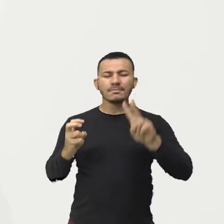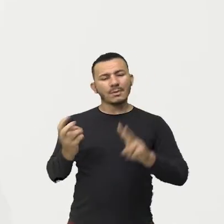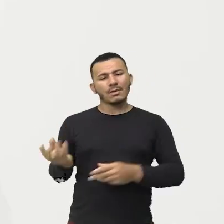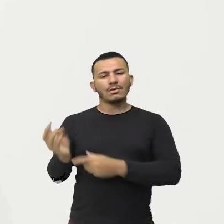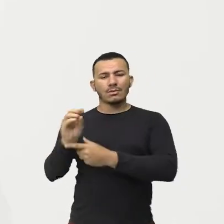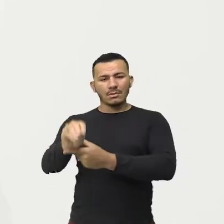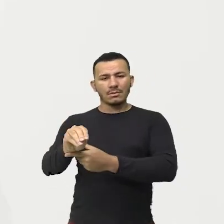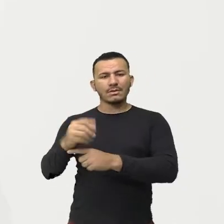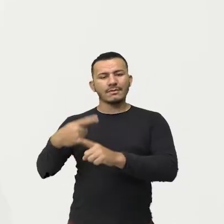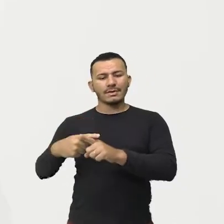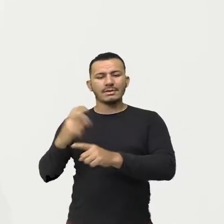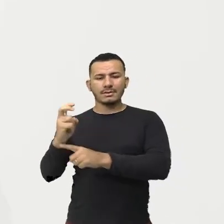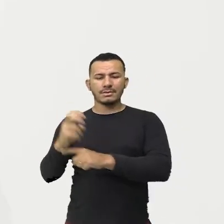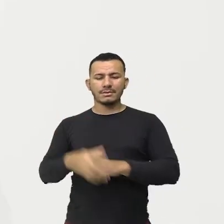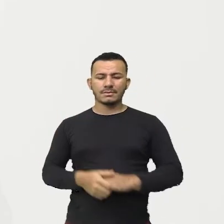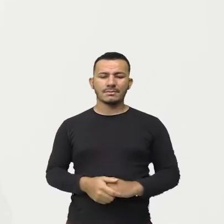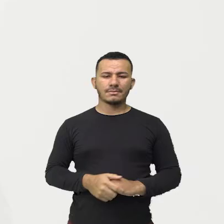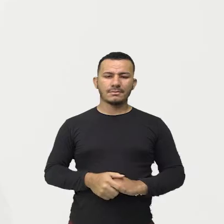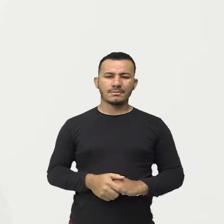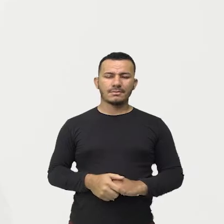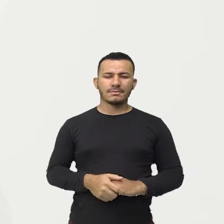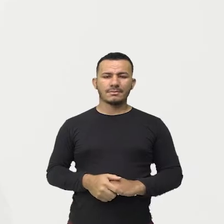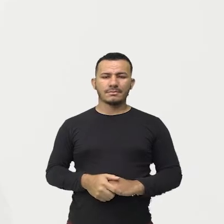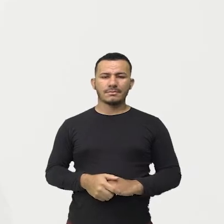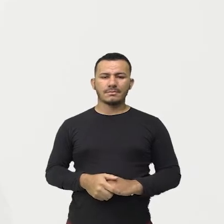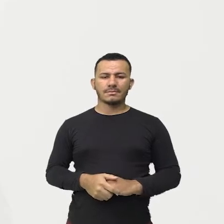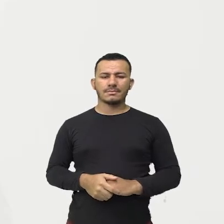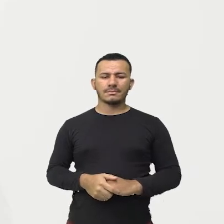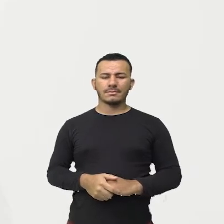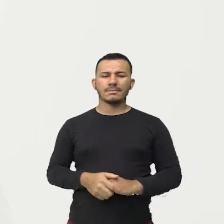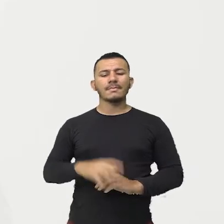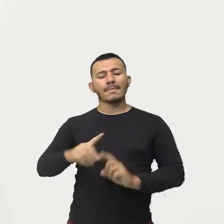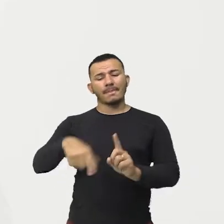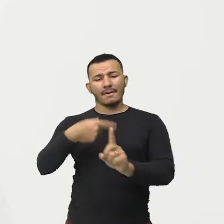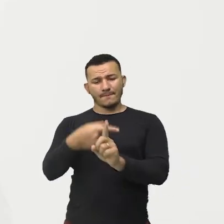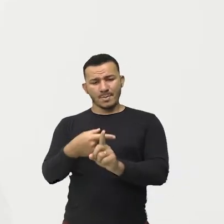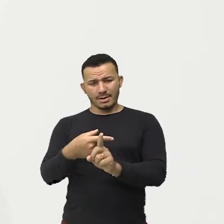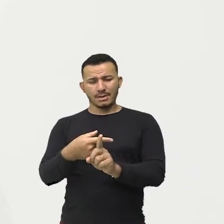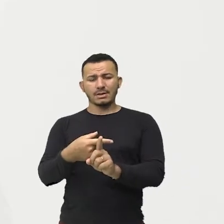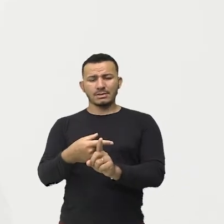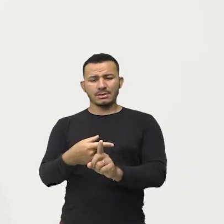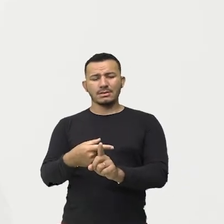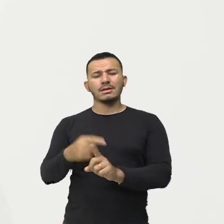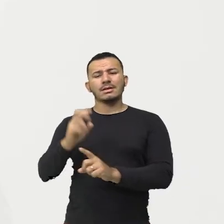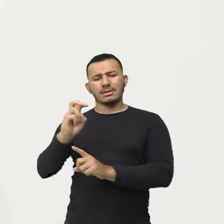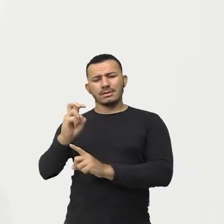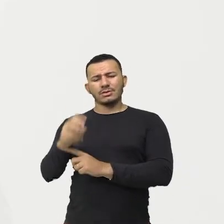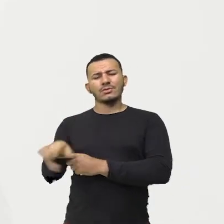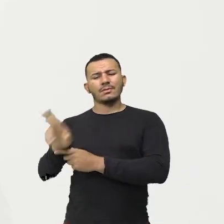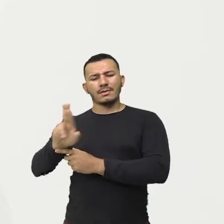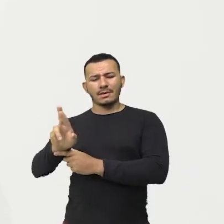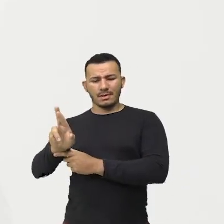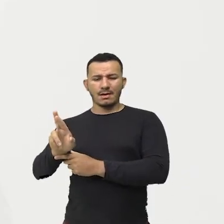Então, vezes 5 pães. Mais